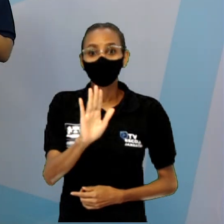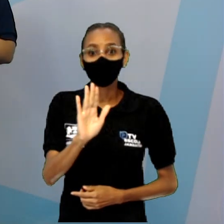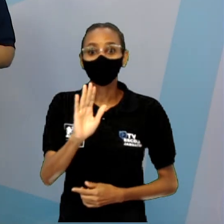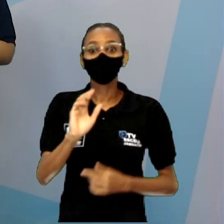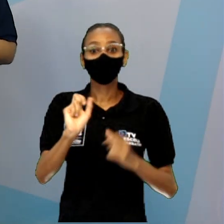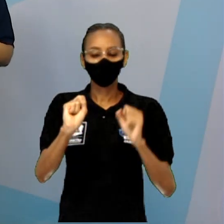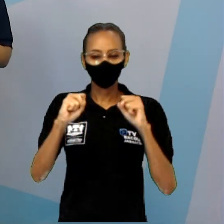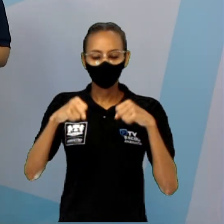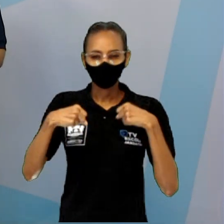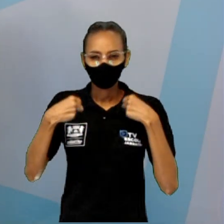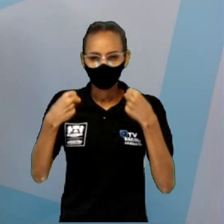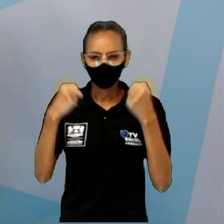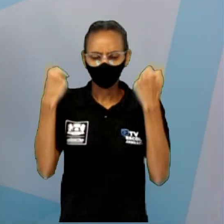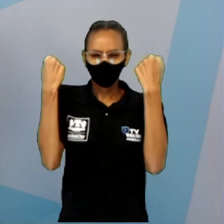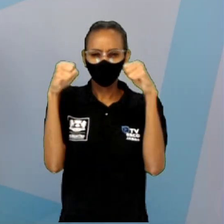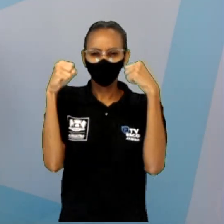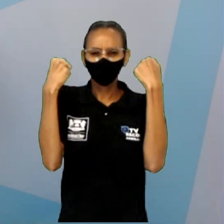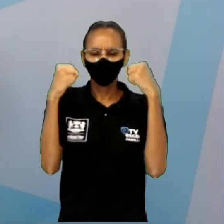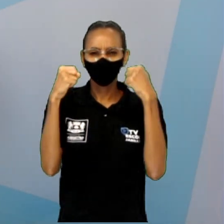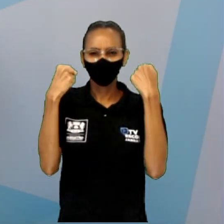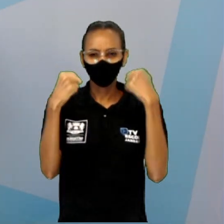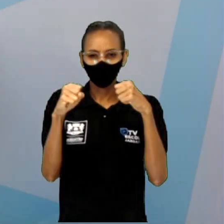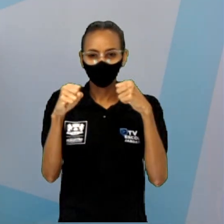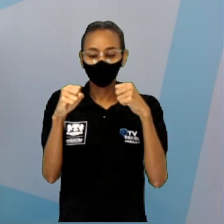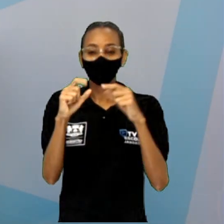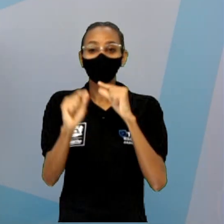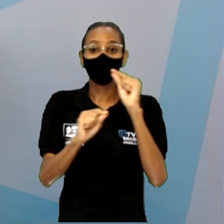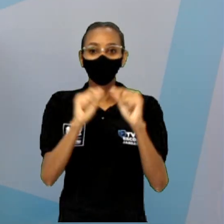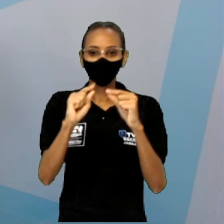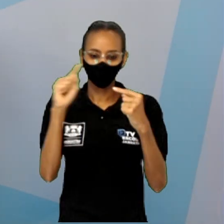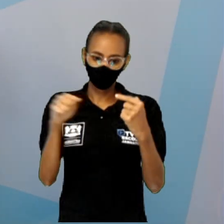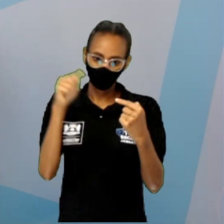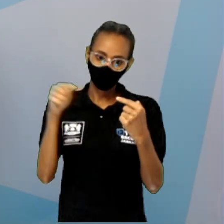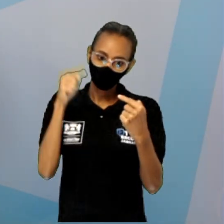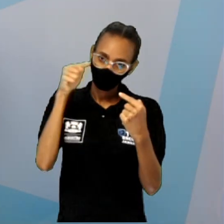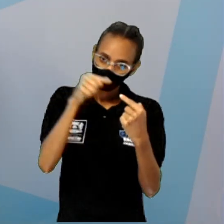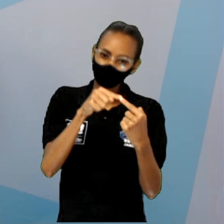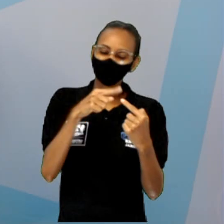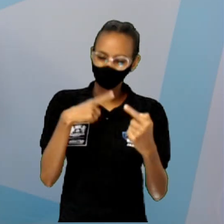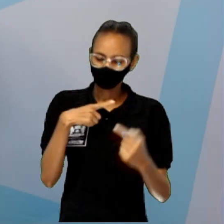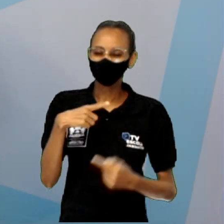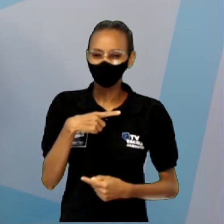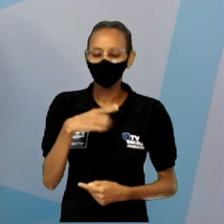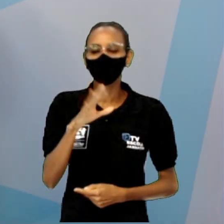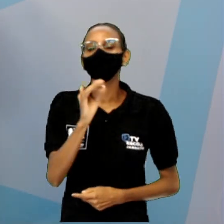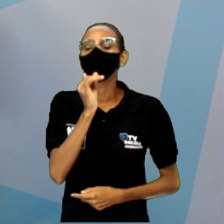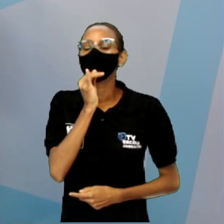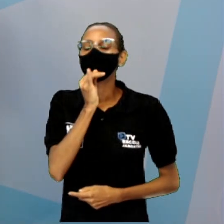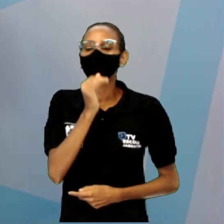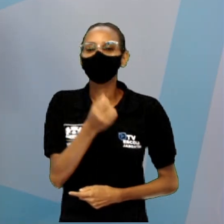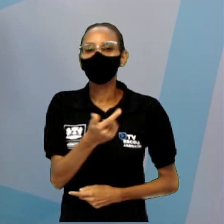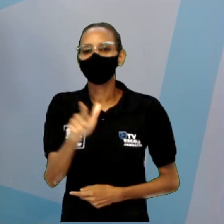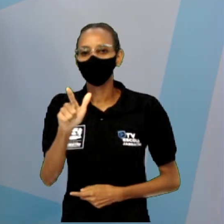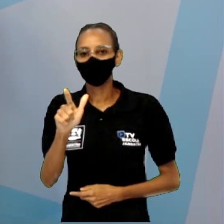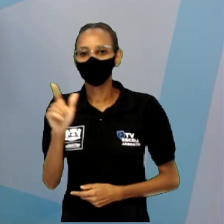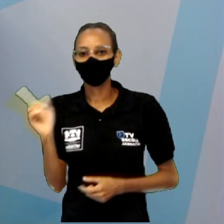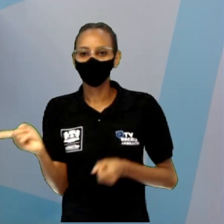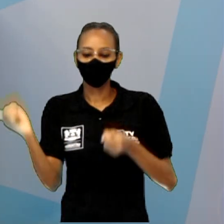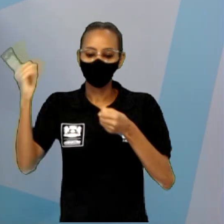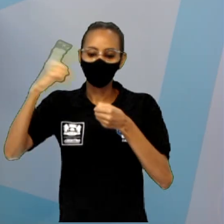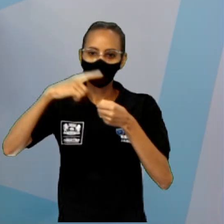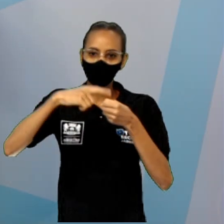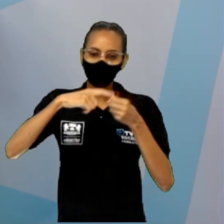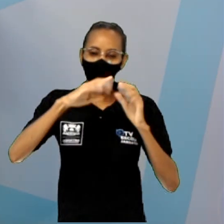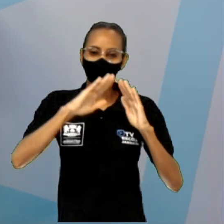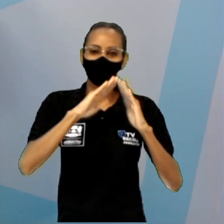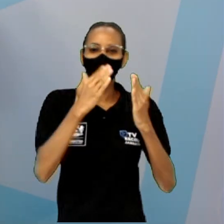exercício físico, nós podemos dizer que é um objetivo. Então, exemplo, quando eu volto da escola, eu